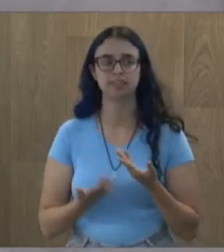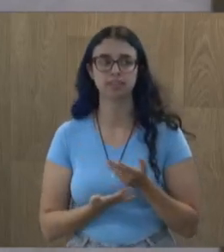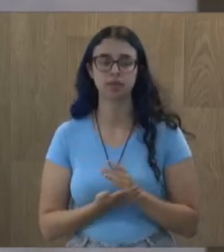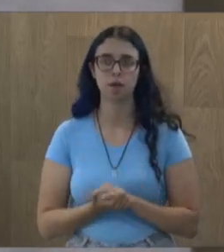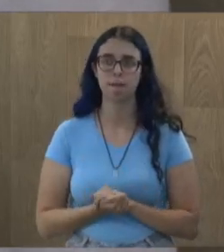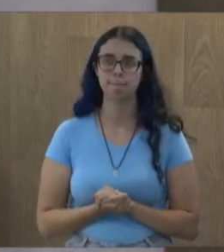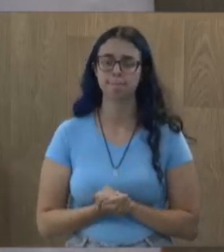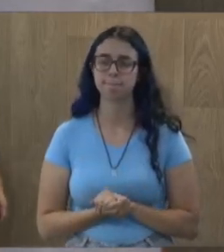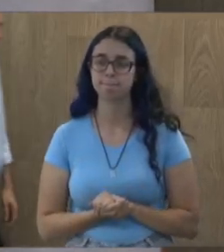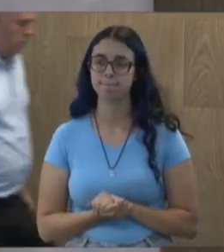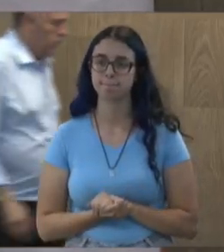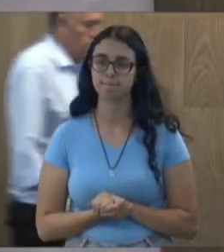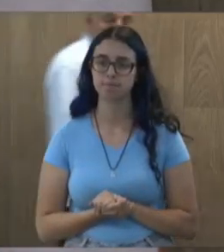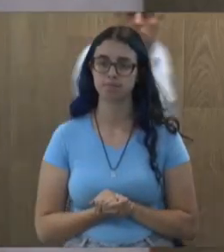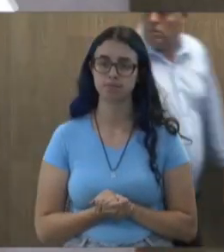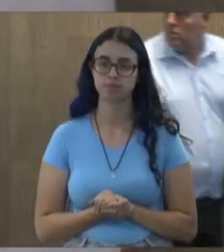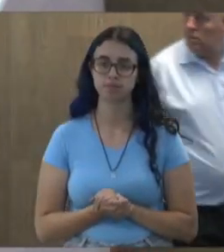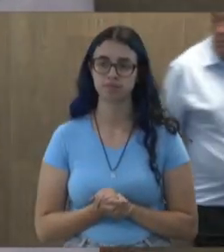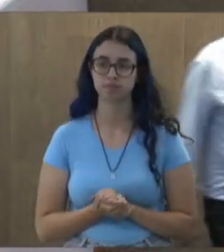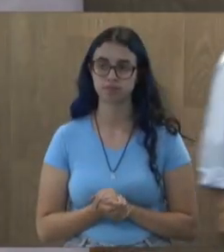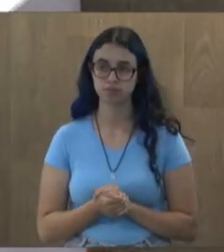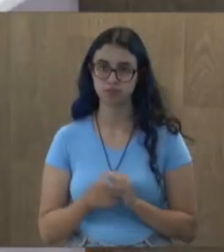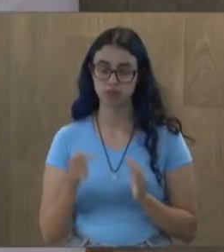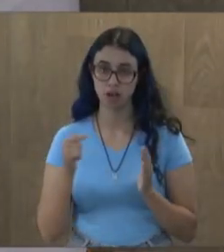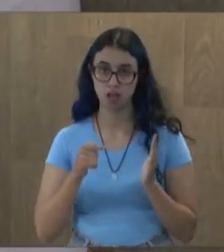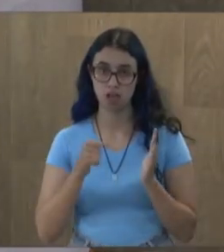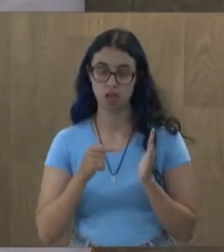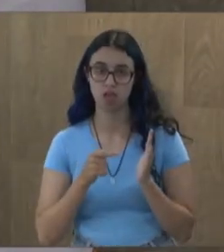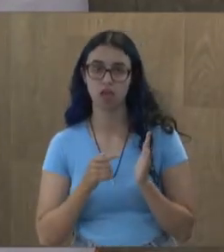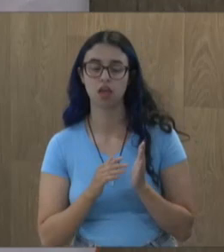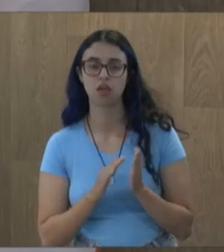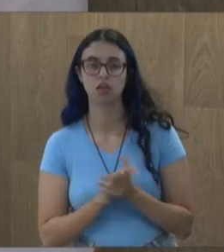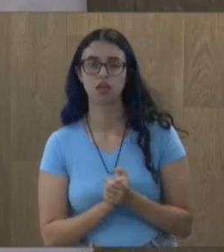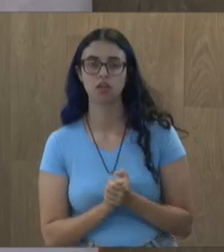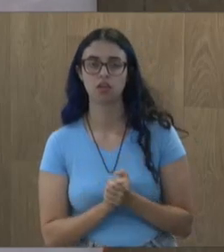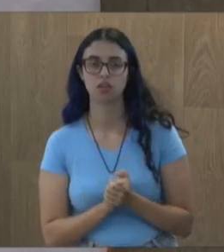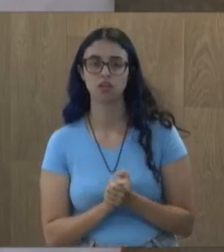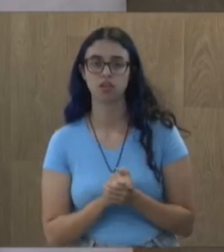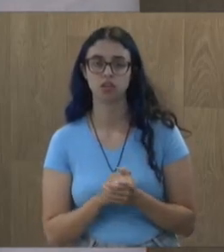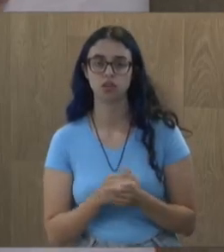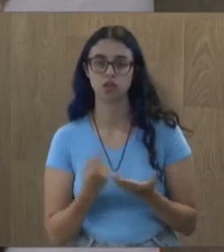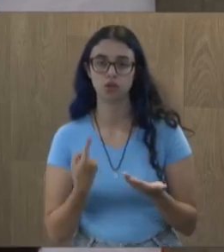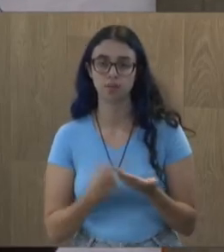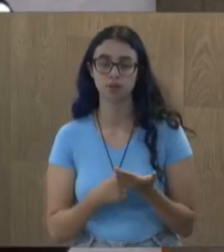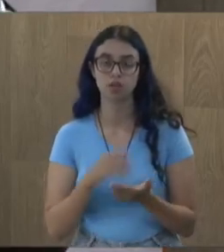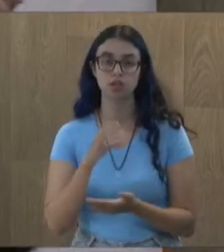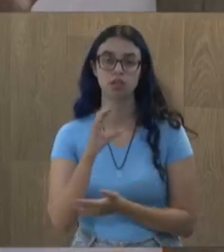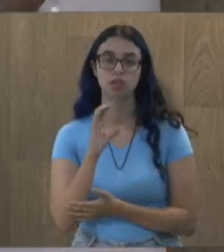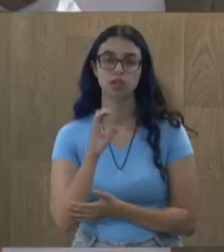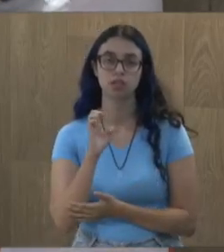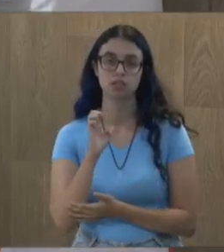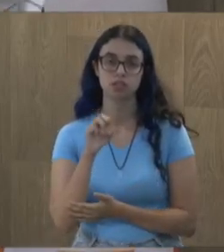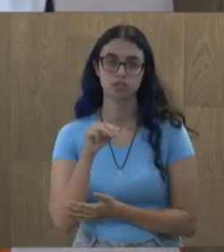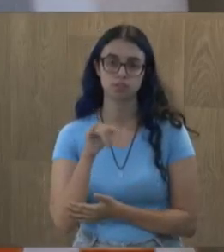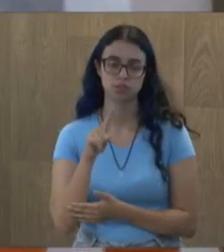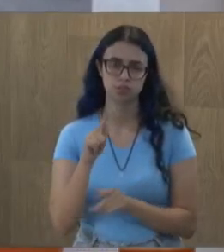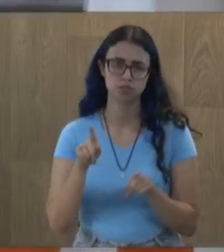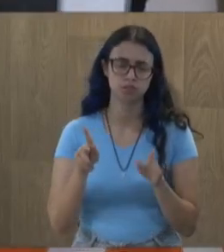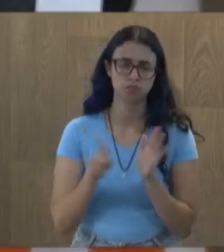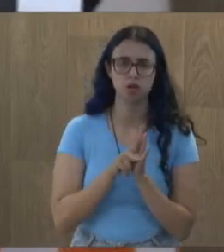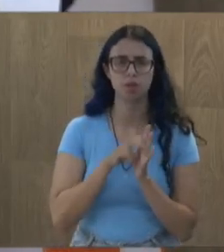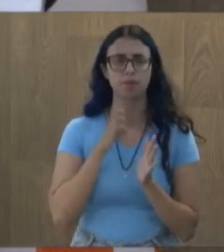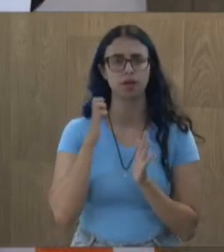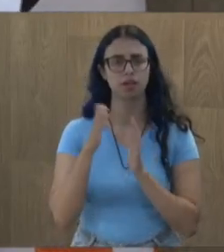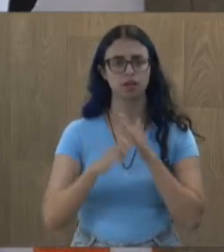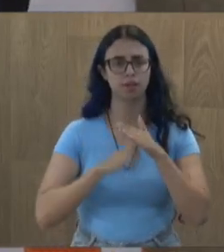mostrar aqui novamente, aqui é uma conta da CEMIG, a qual eu grifei aqui, está falando da rua Cabo José dos Reis